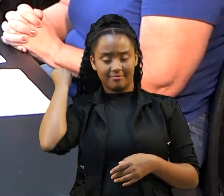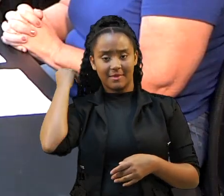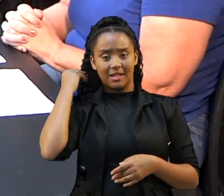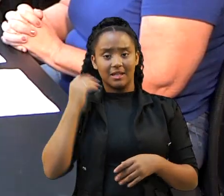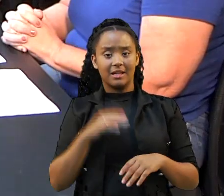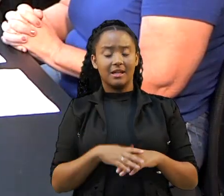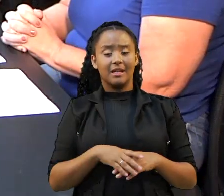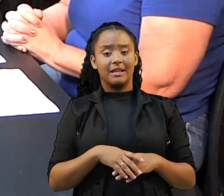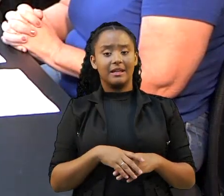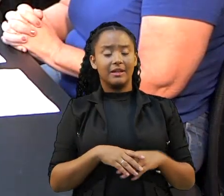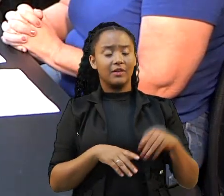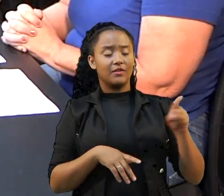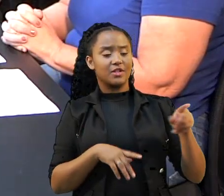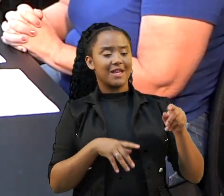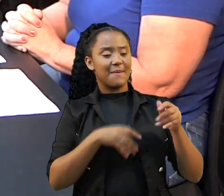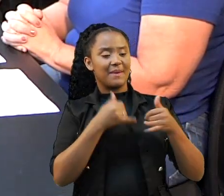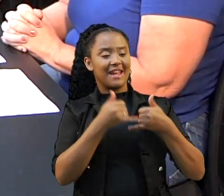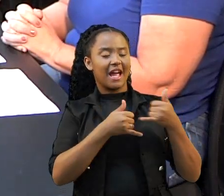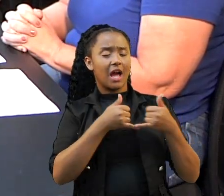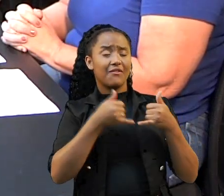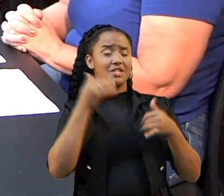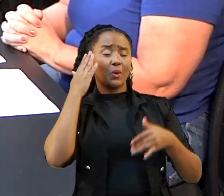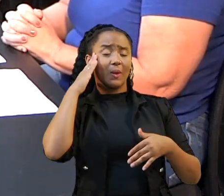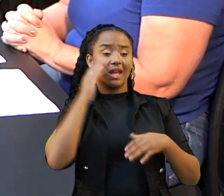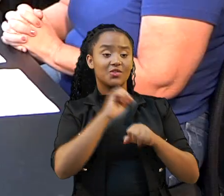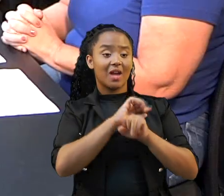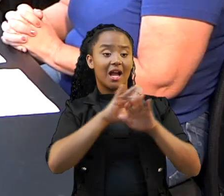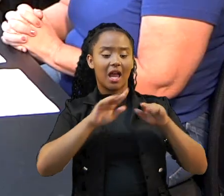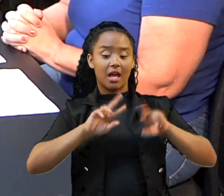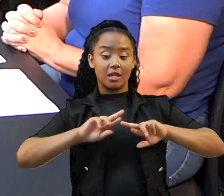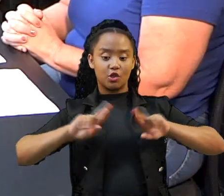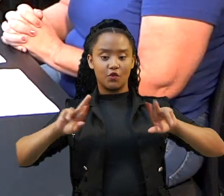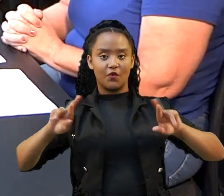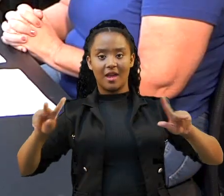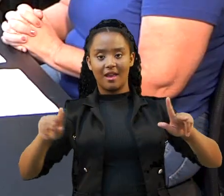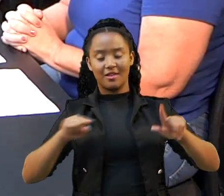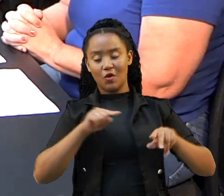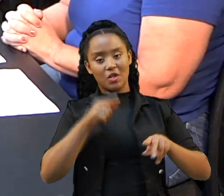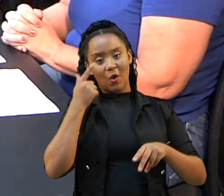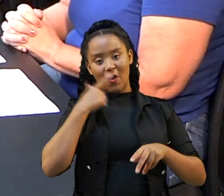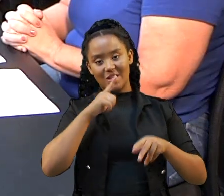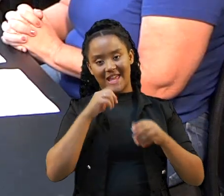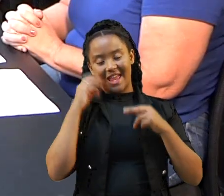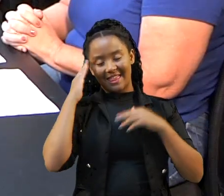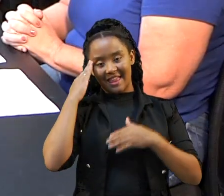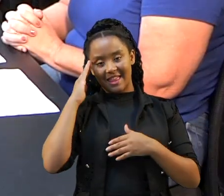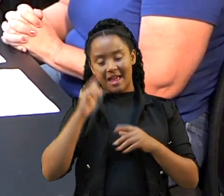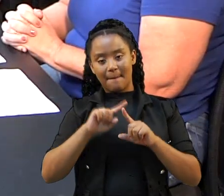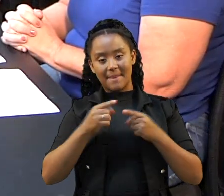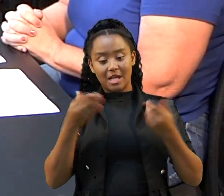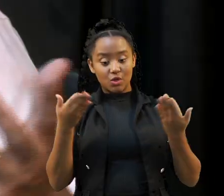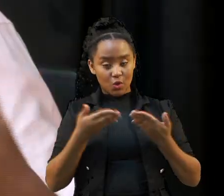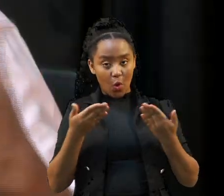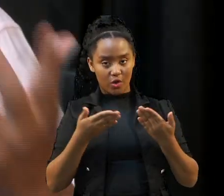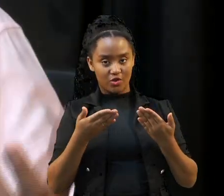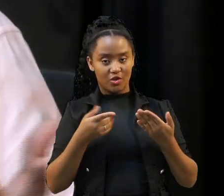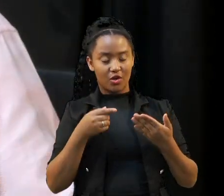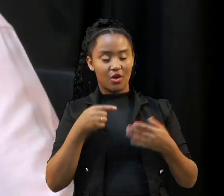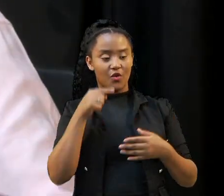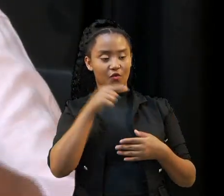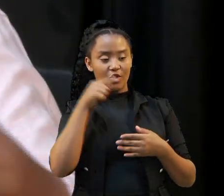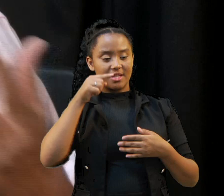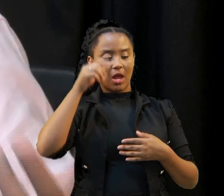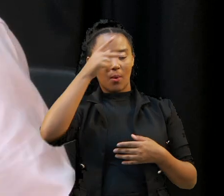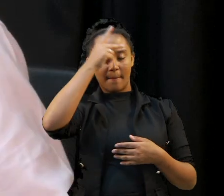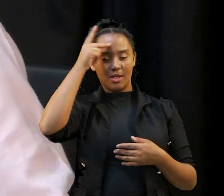como se não entendesse isso muito bem. Hoje você enxerga, você tinha, na sua visão